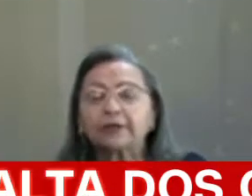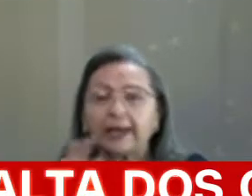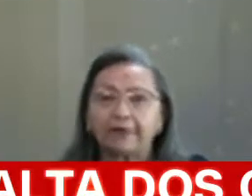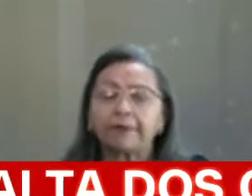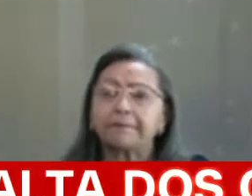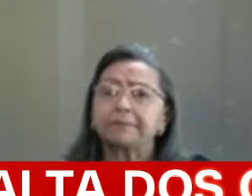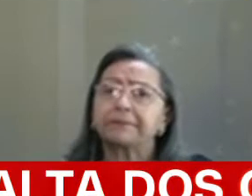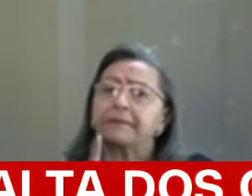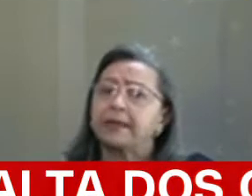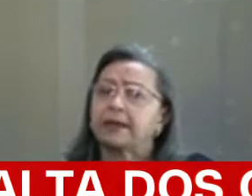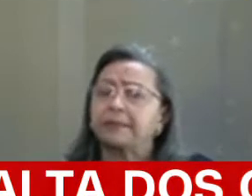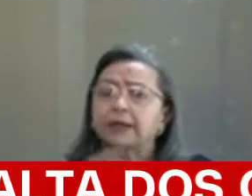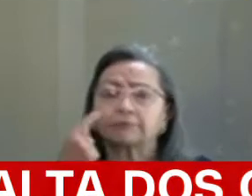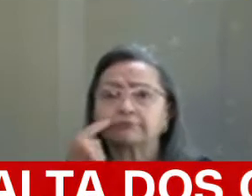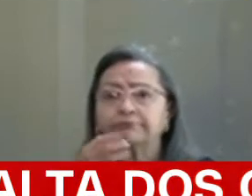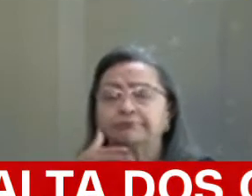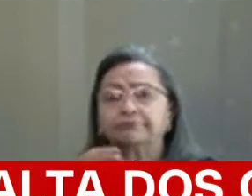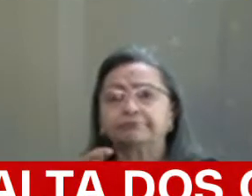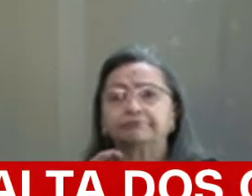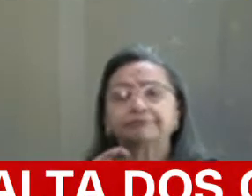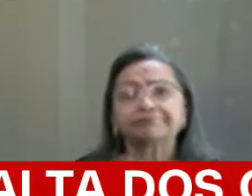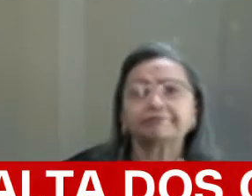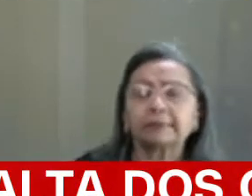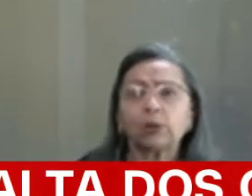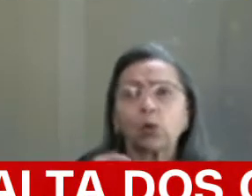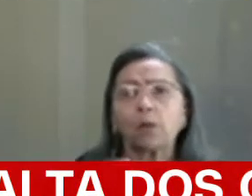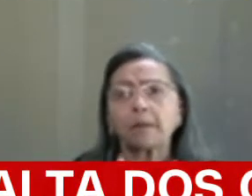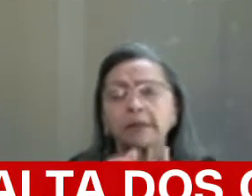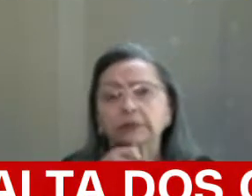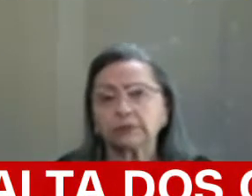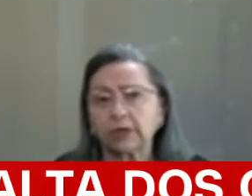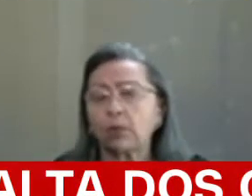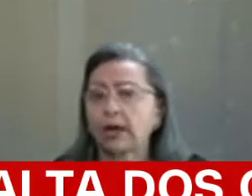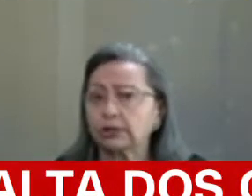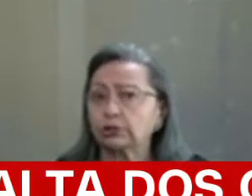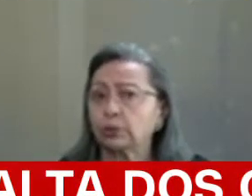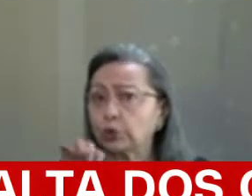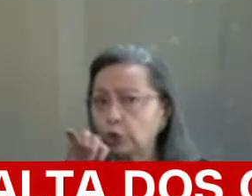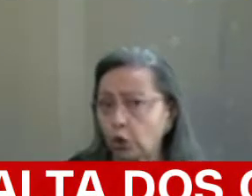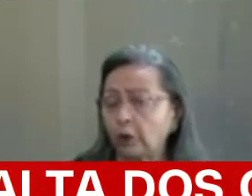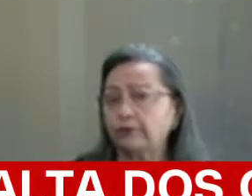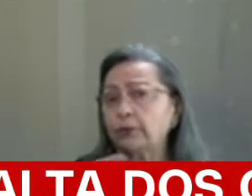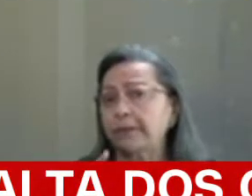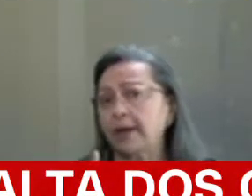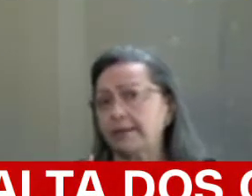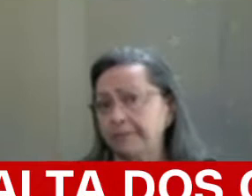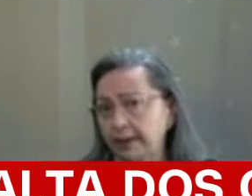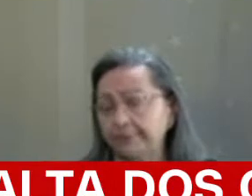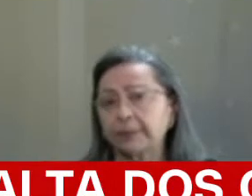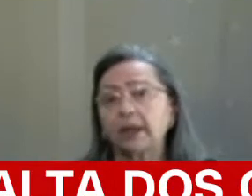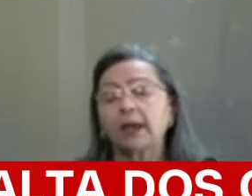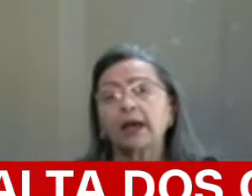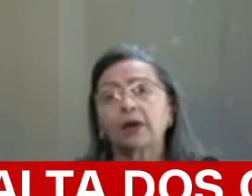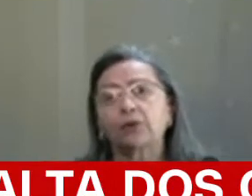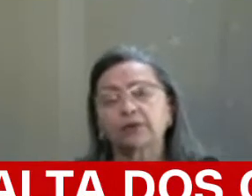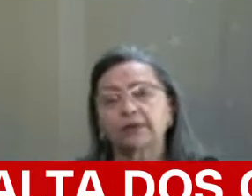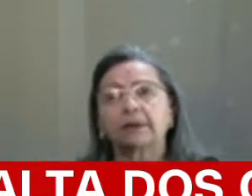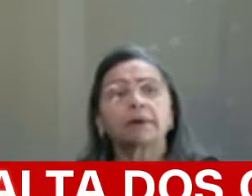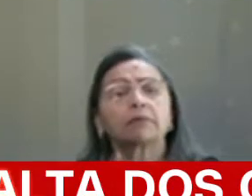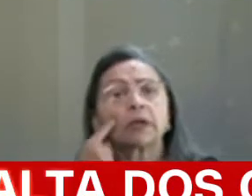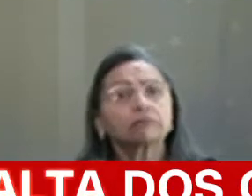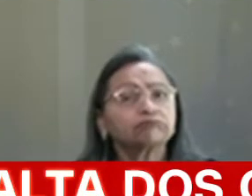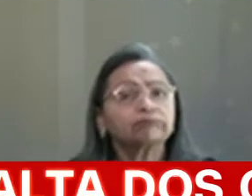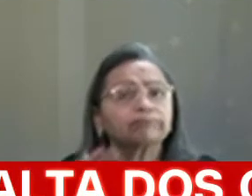da necessidade do cumprimento de suas exigências, o artigo 9 do PLP. A outra, para